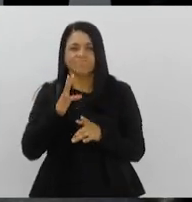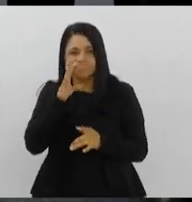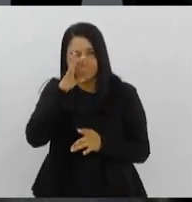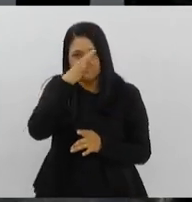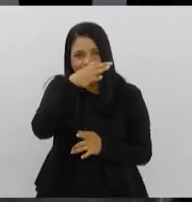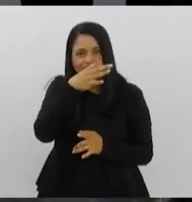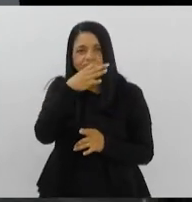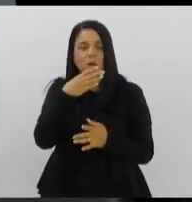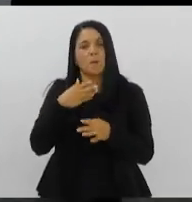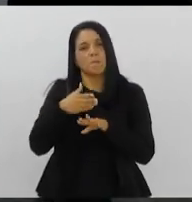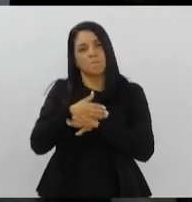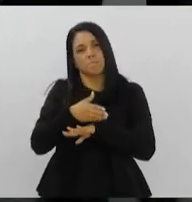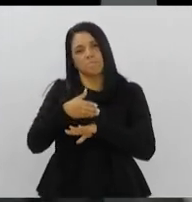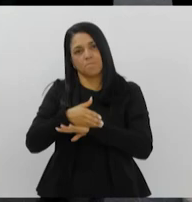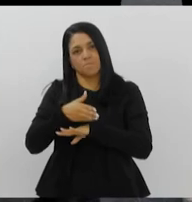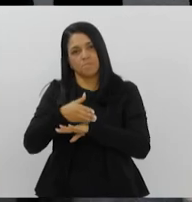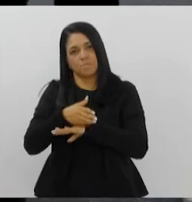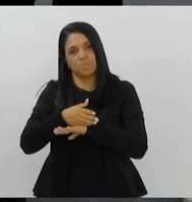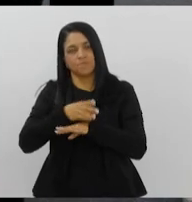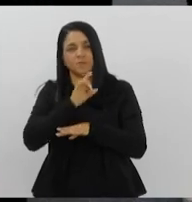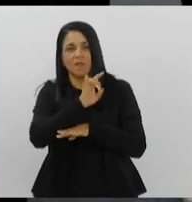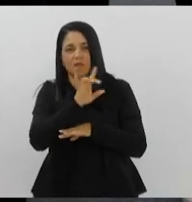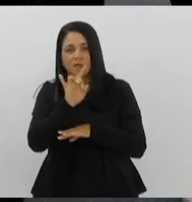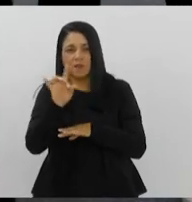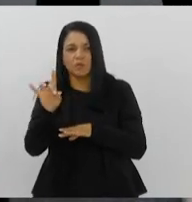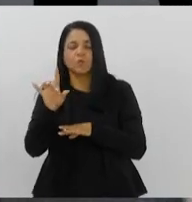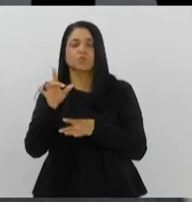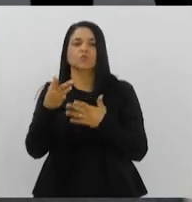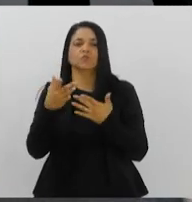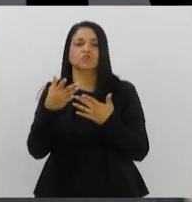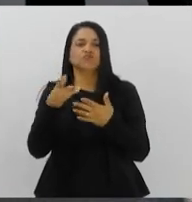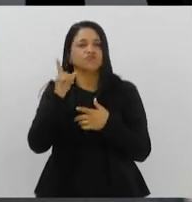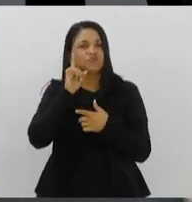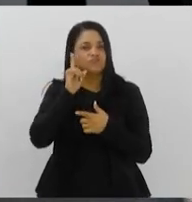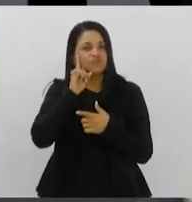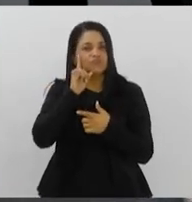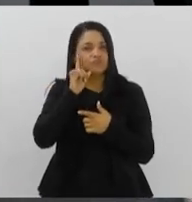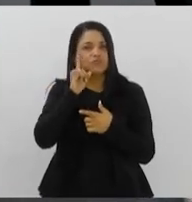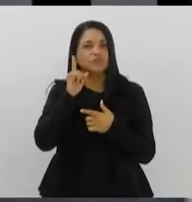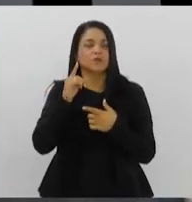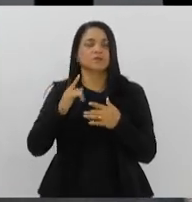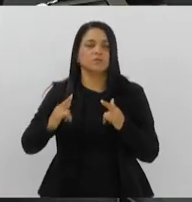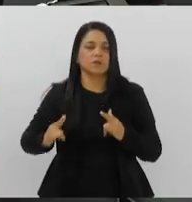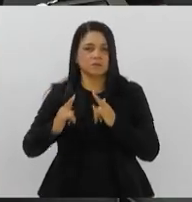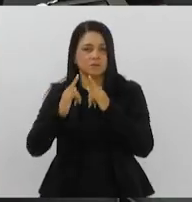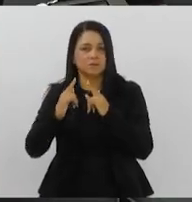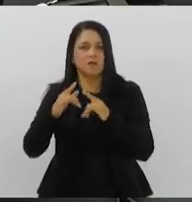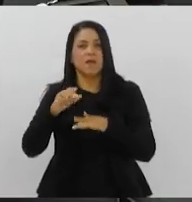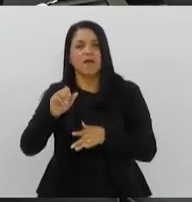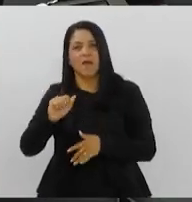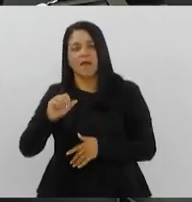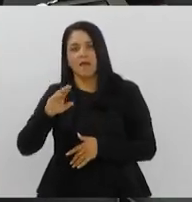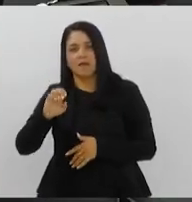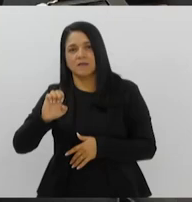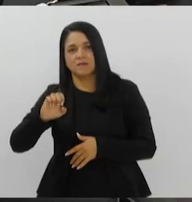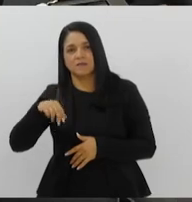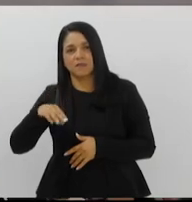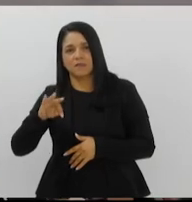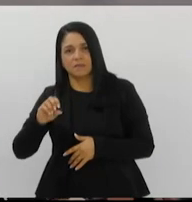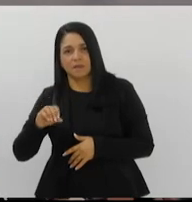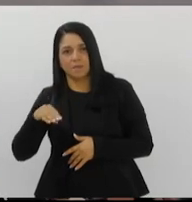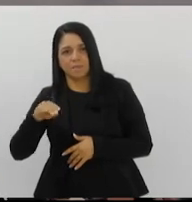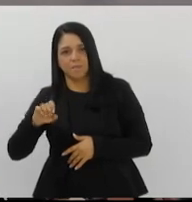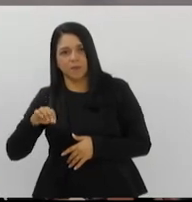resistência, pela participação que cada um de vocês tem no dia a dia lá no assentamento. Obrigada. Deputada Verônica.